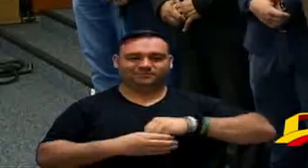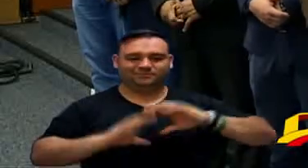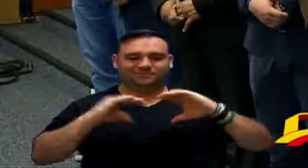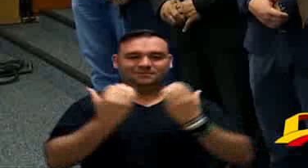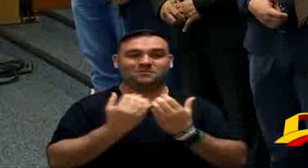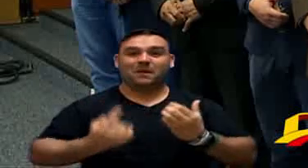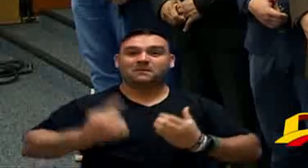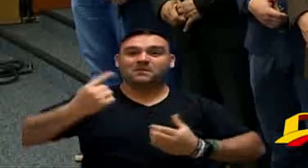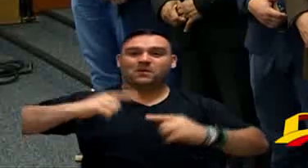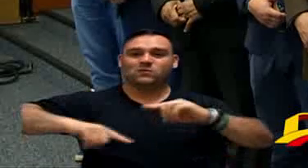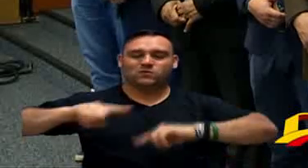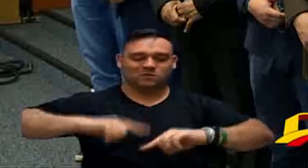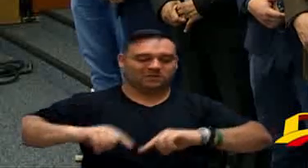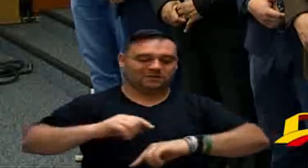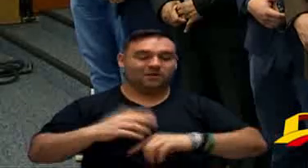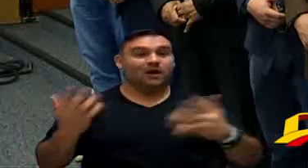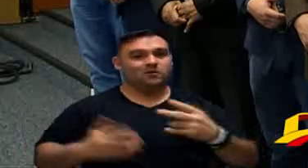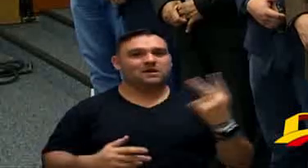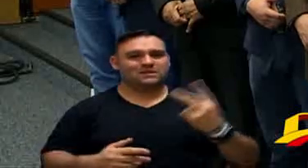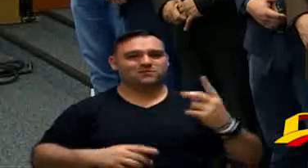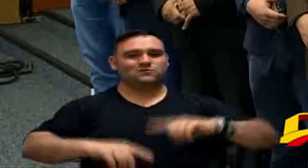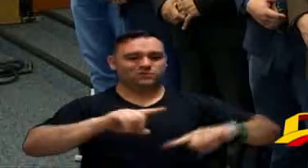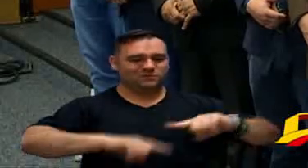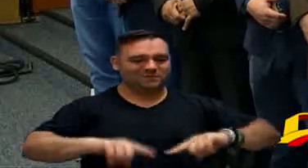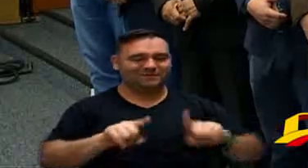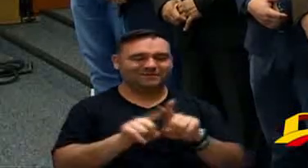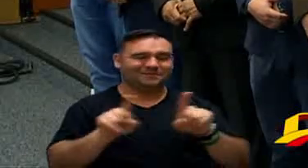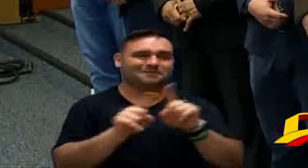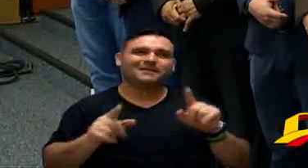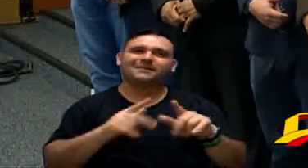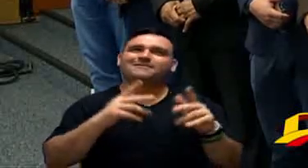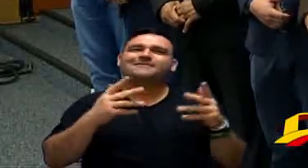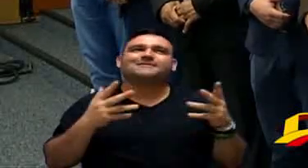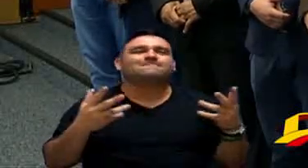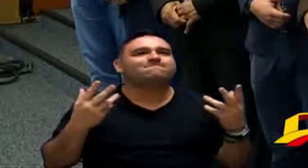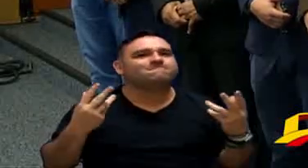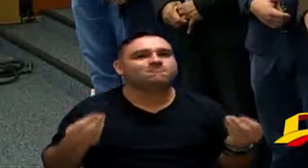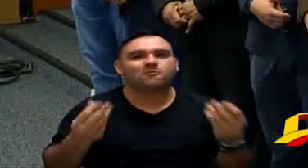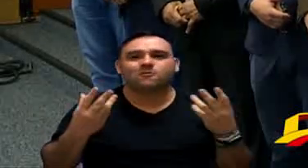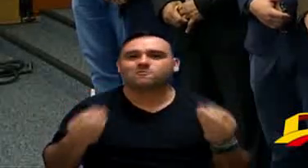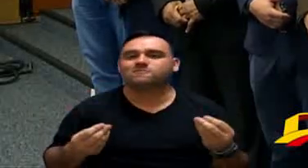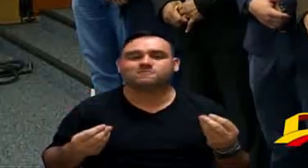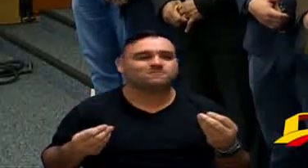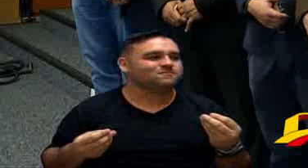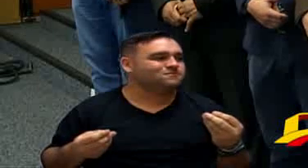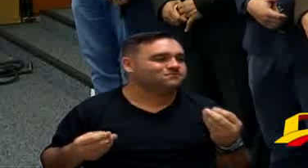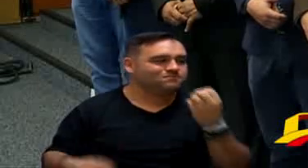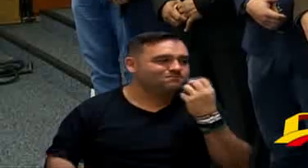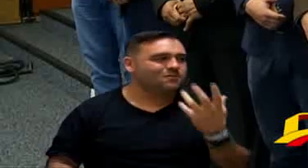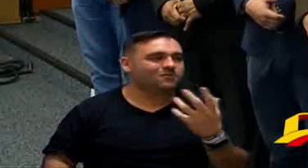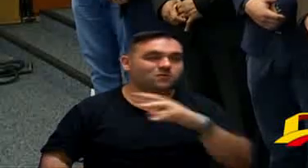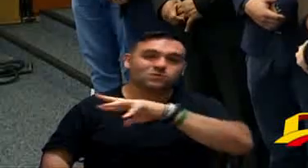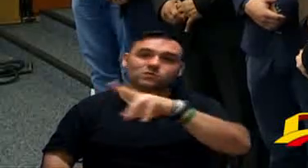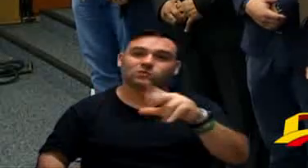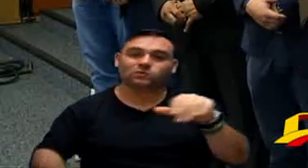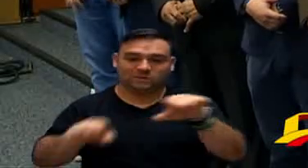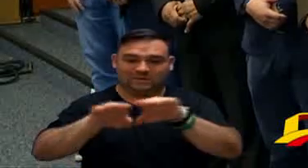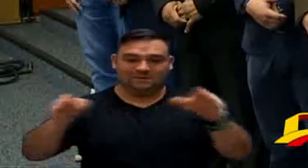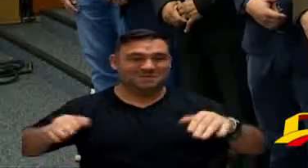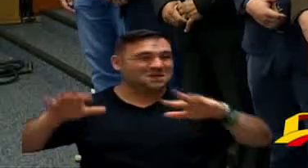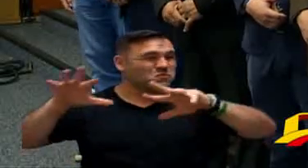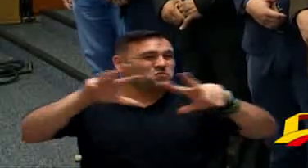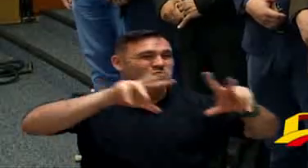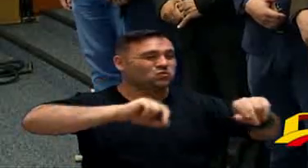no primeiro mandato e agora no segundo mandato de um extremo a outro de todas essas mesas passando